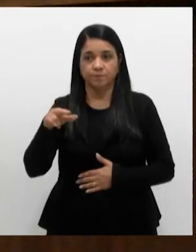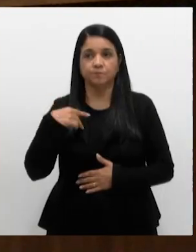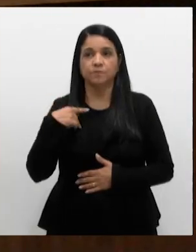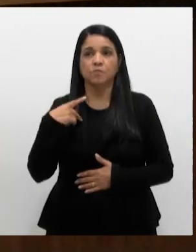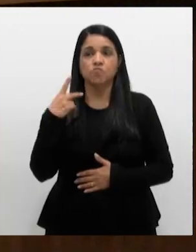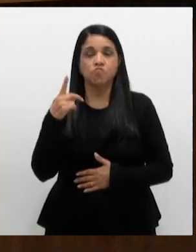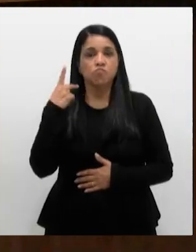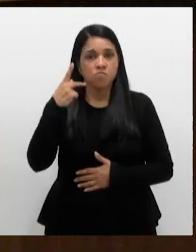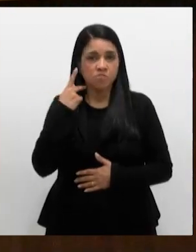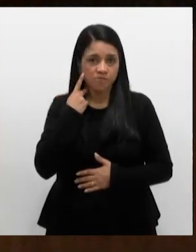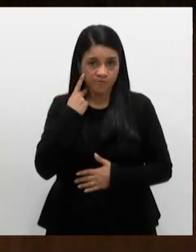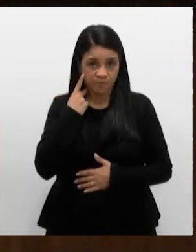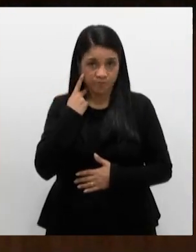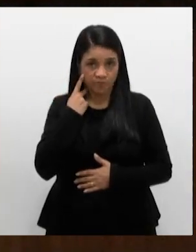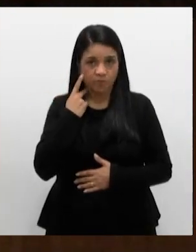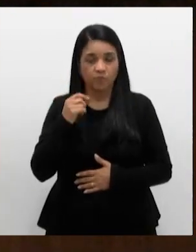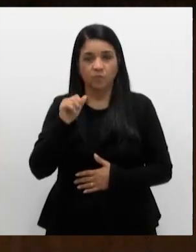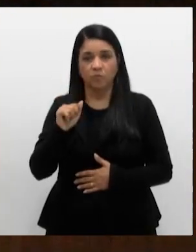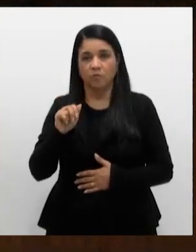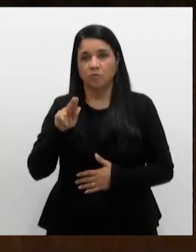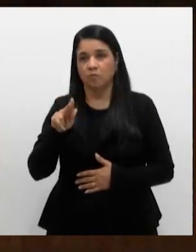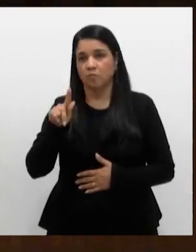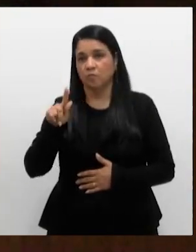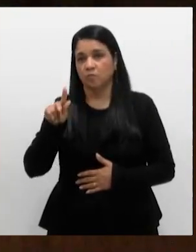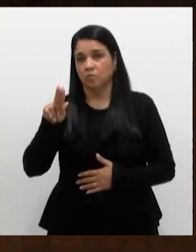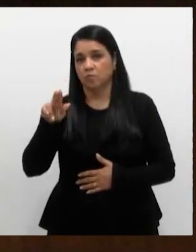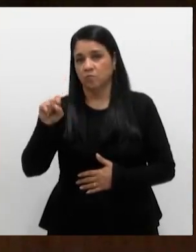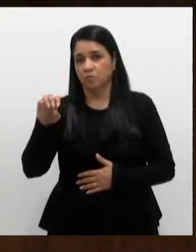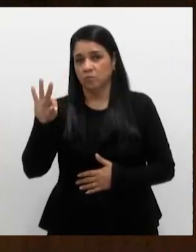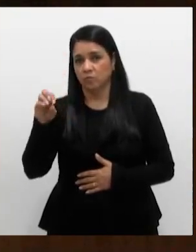procurador Augusto Werneck,